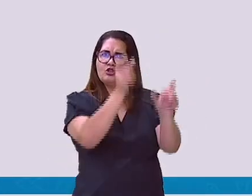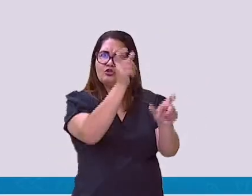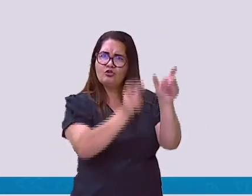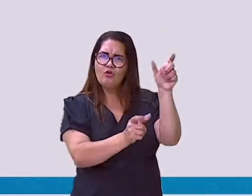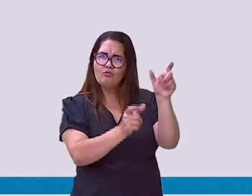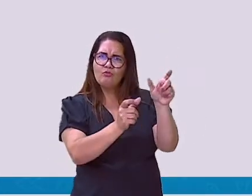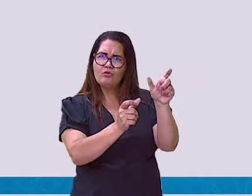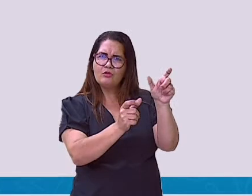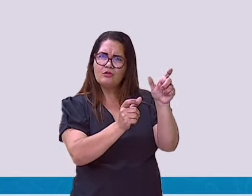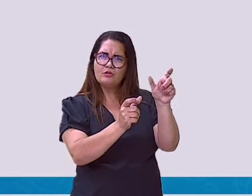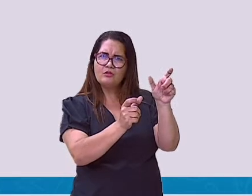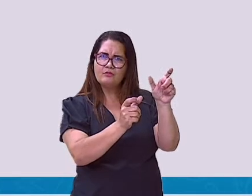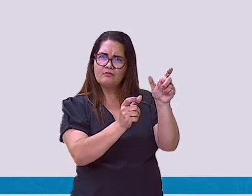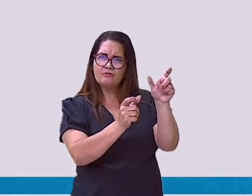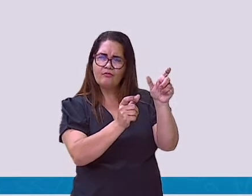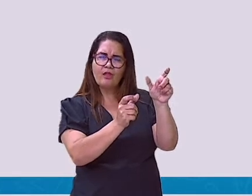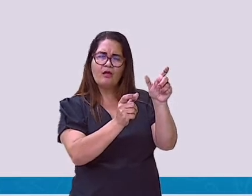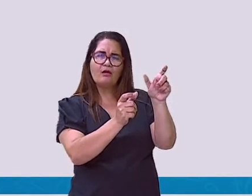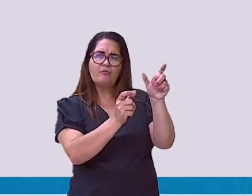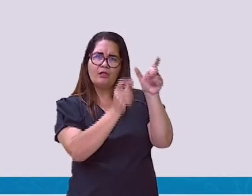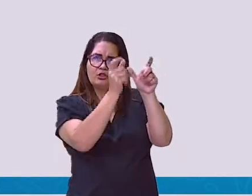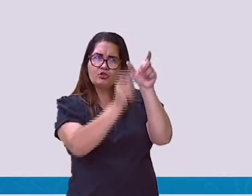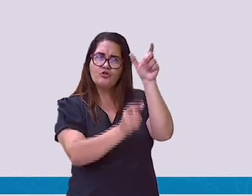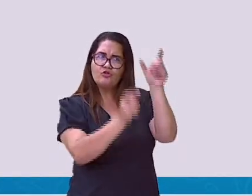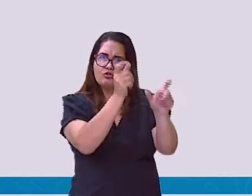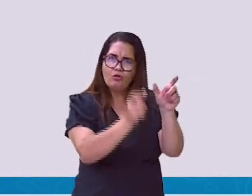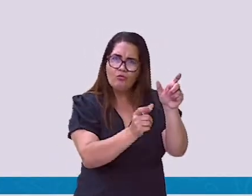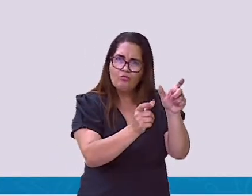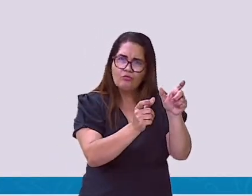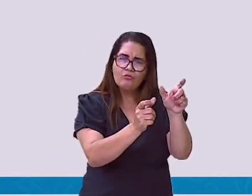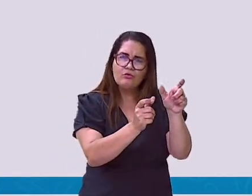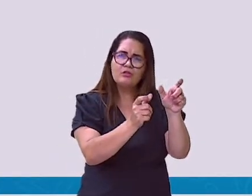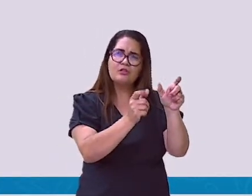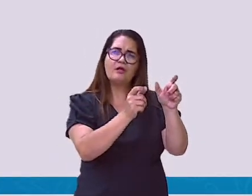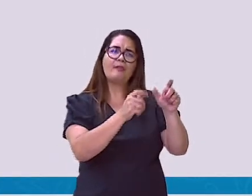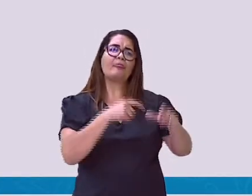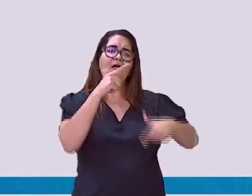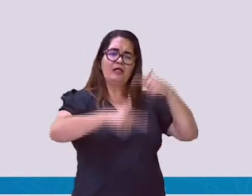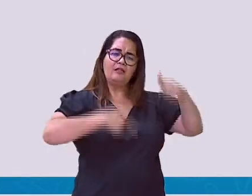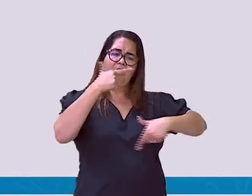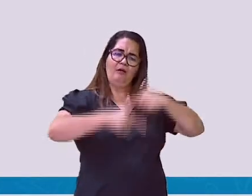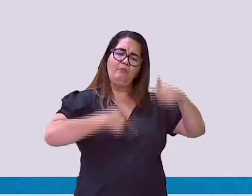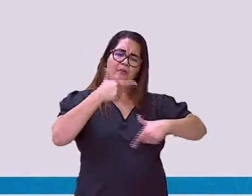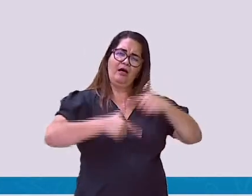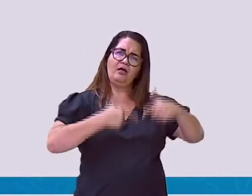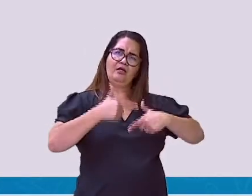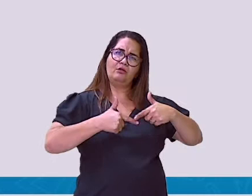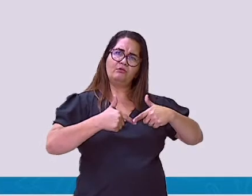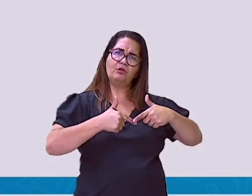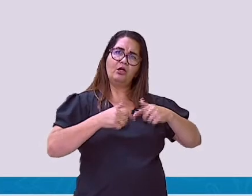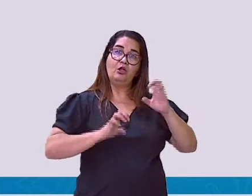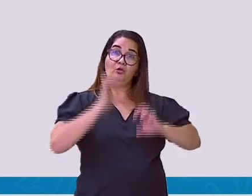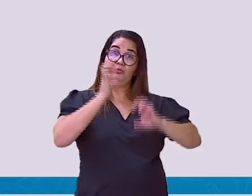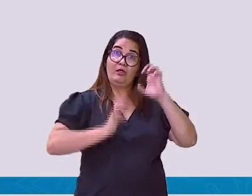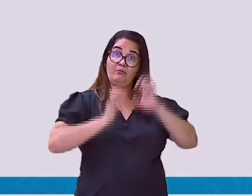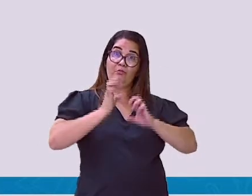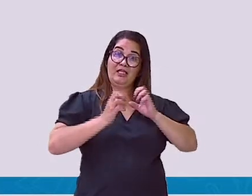São pequenos comparados aqui com o Brasil, não são, os espaços são